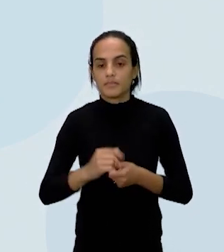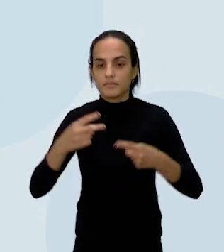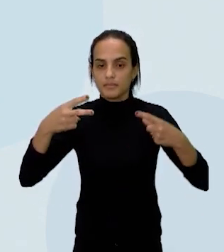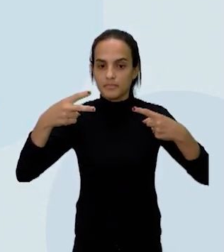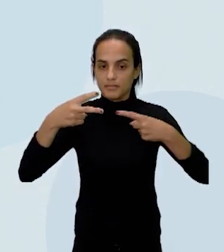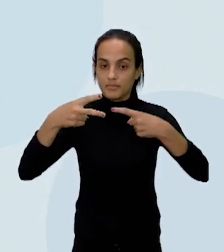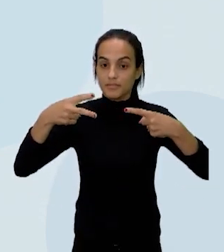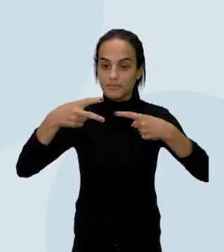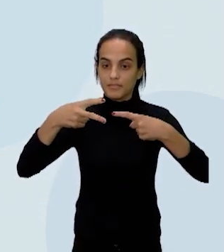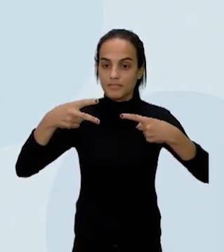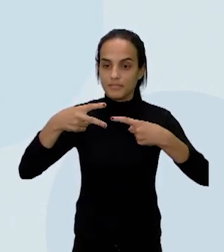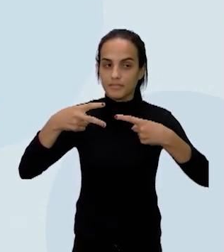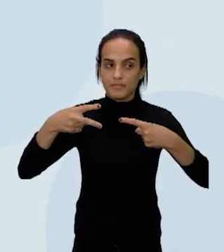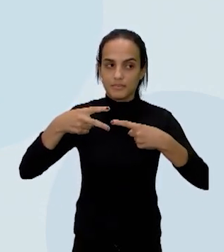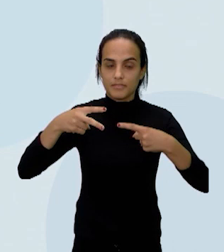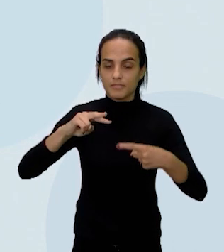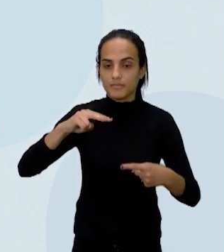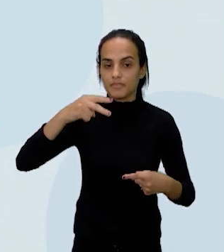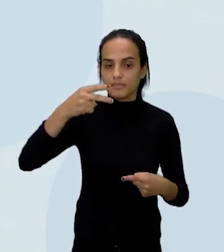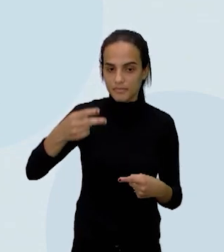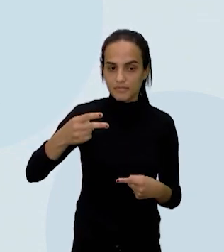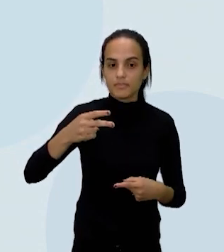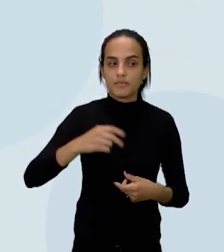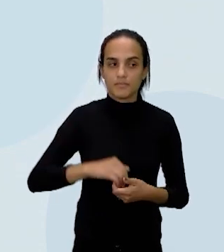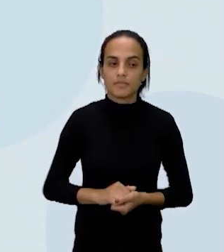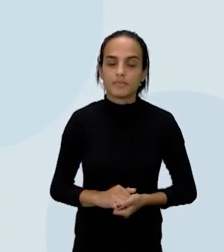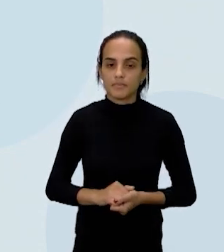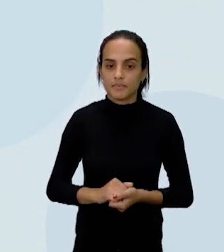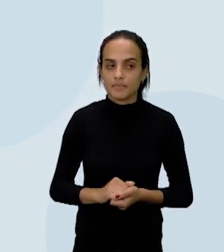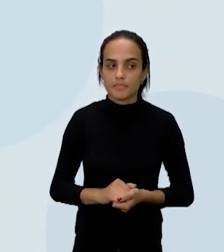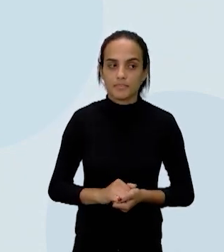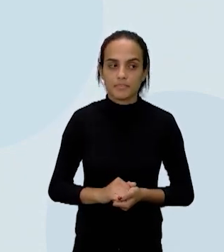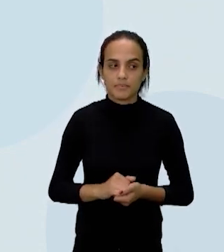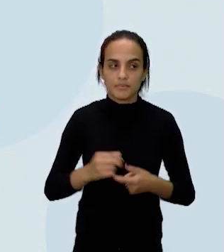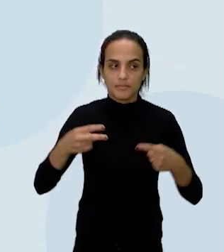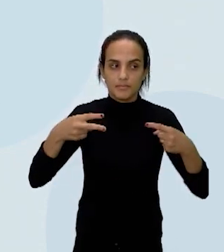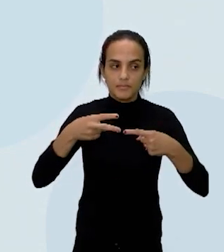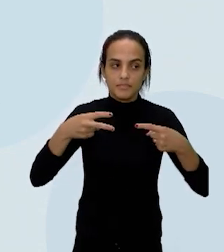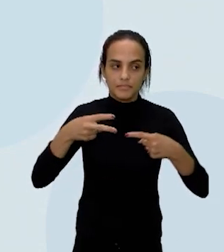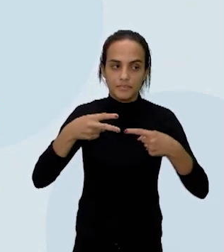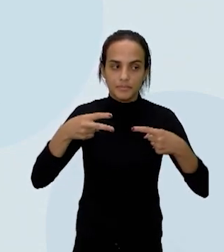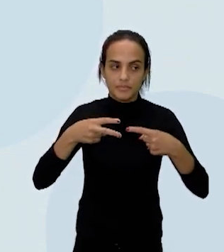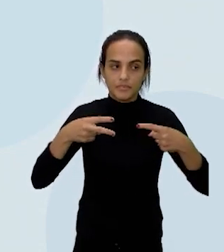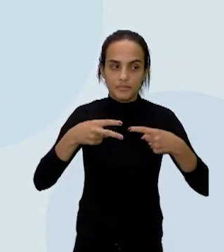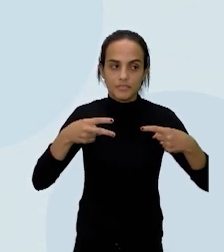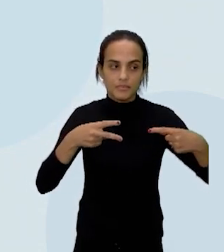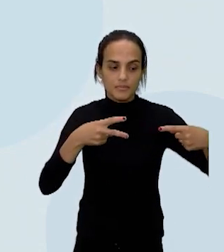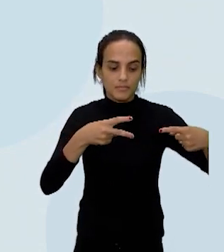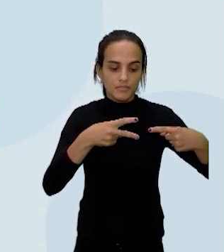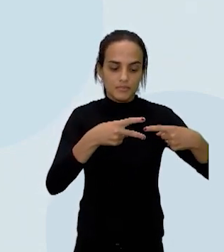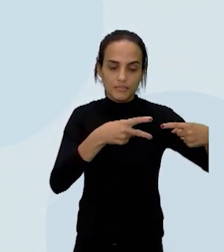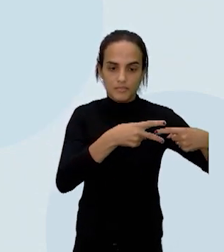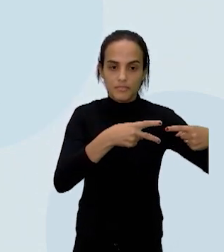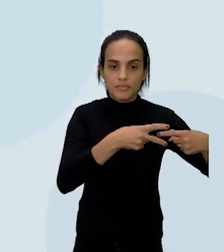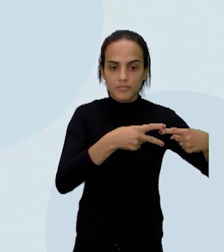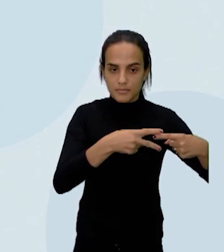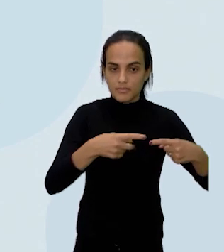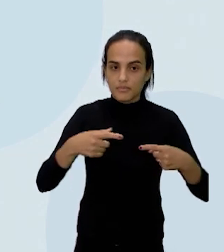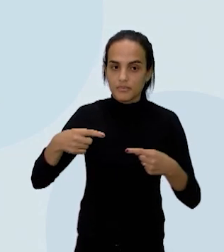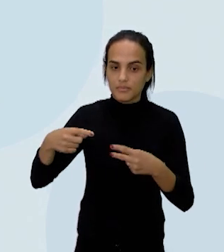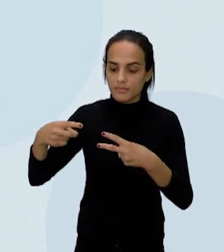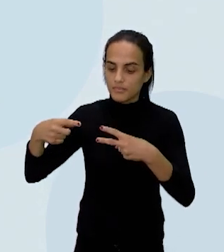indica, que a gente fala que é semisseta, semisseta para a direita, semisseta para a esquerda, ela indica que essa reação